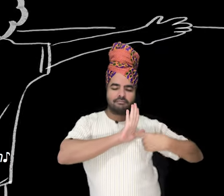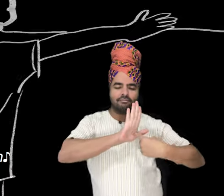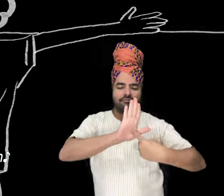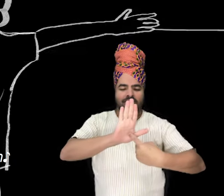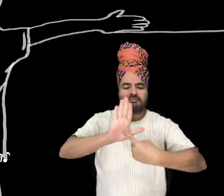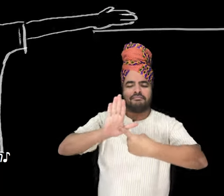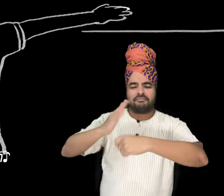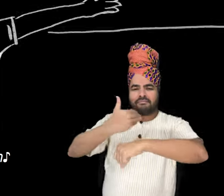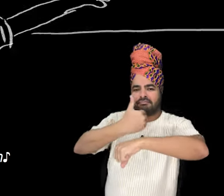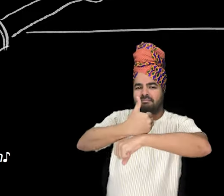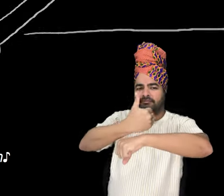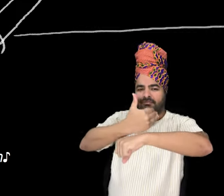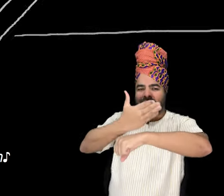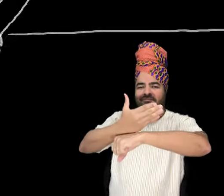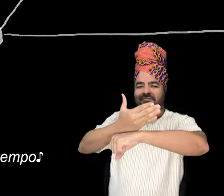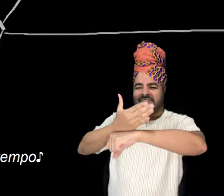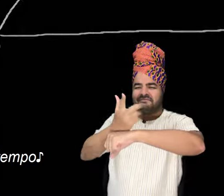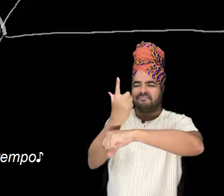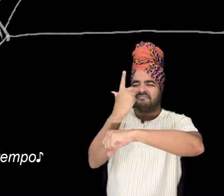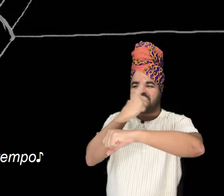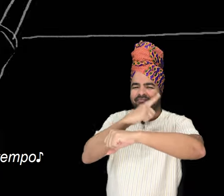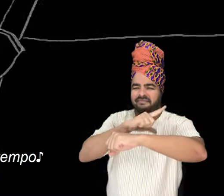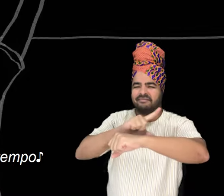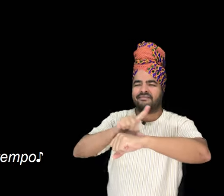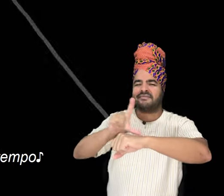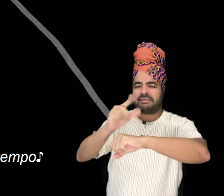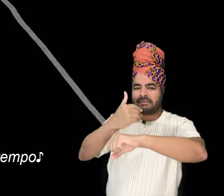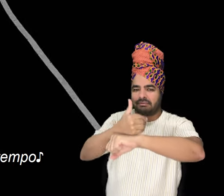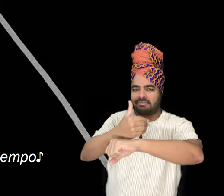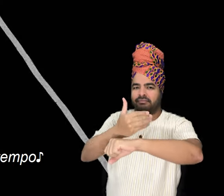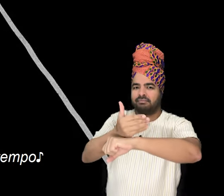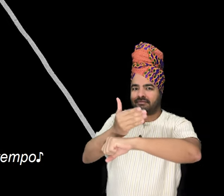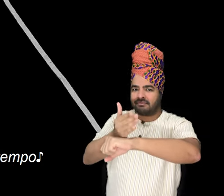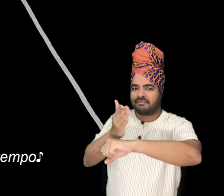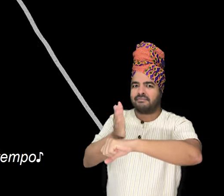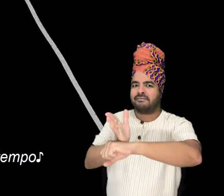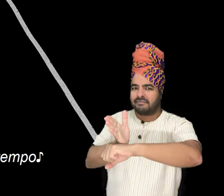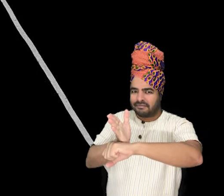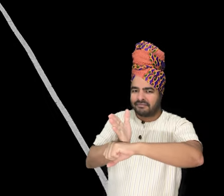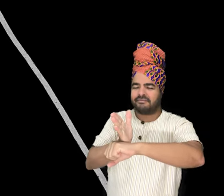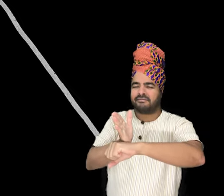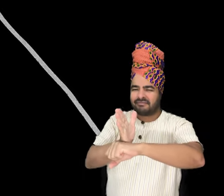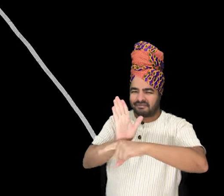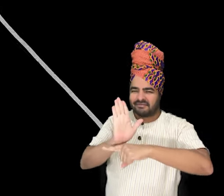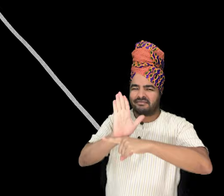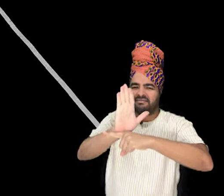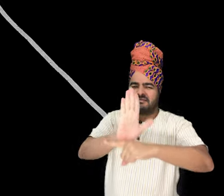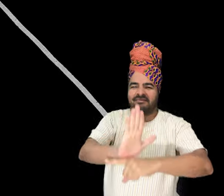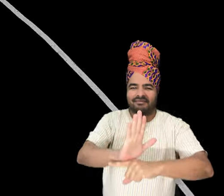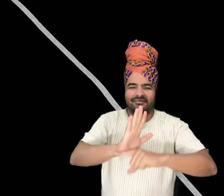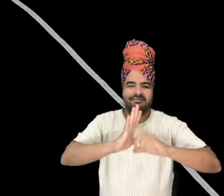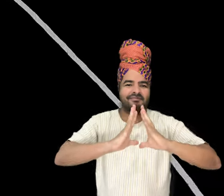Ah e tudo tempo tempo tempo mas é um tempo tempo tempo